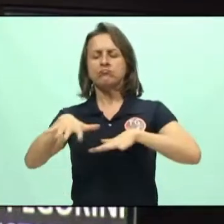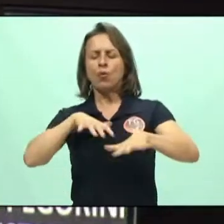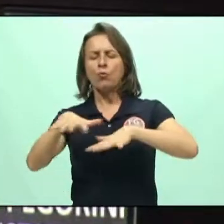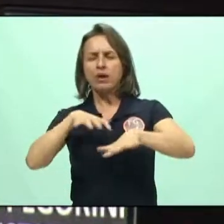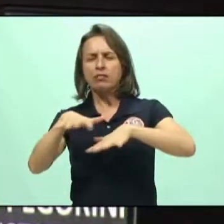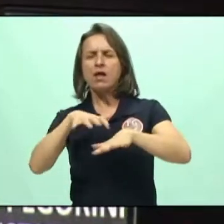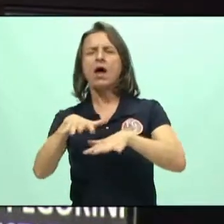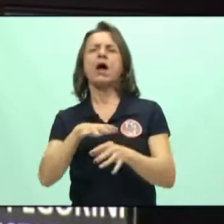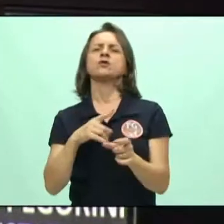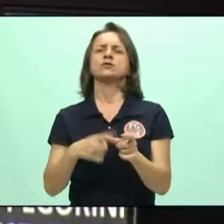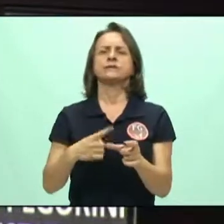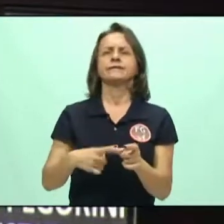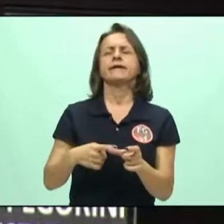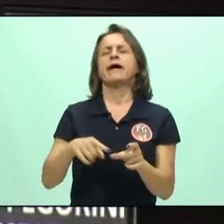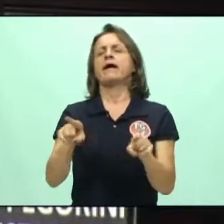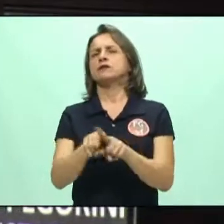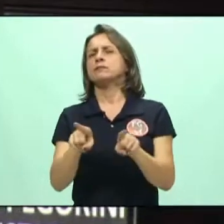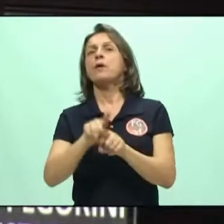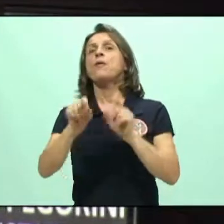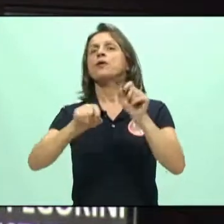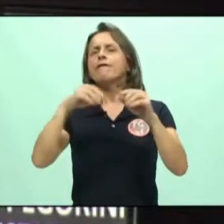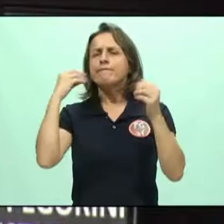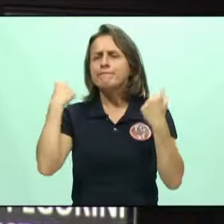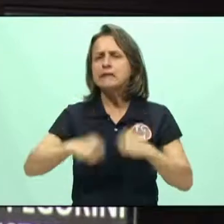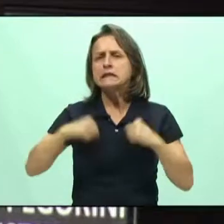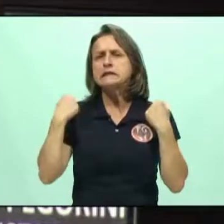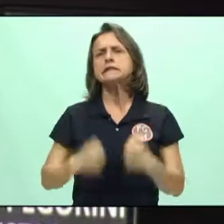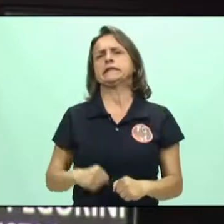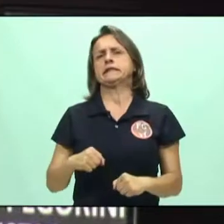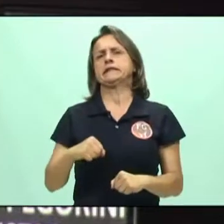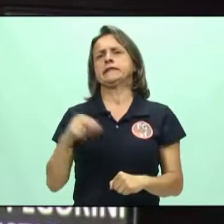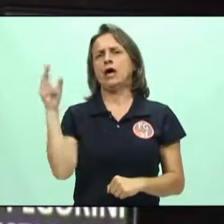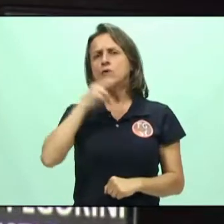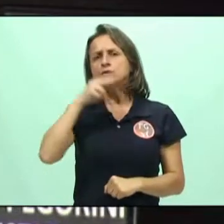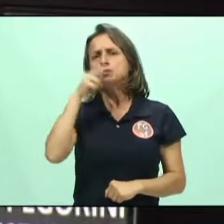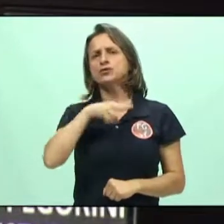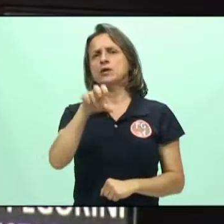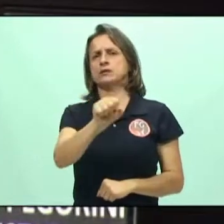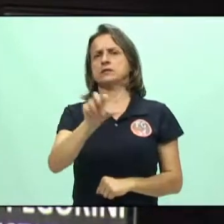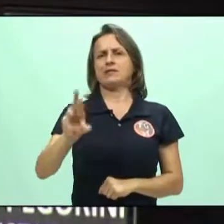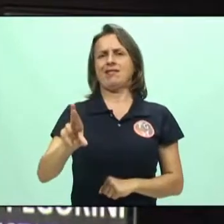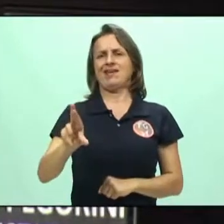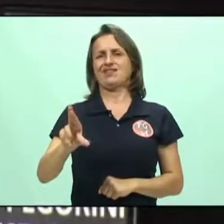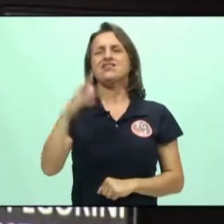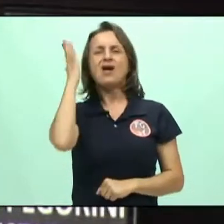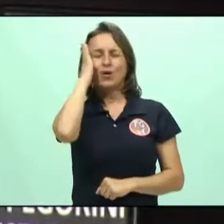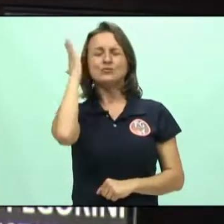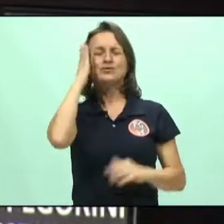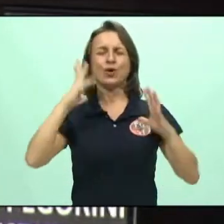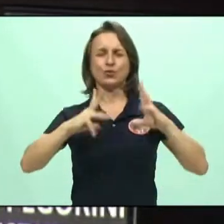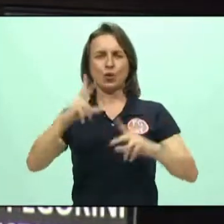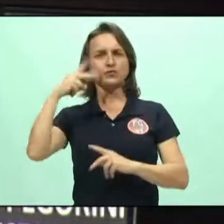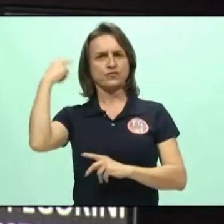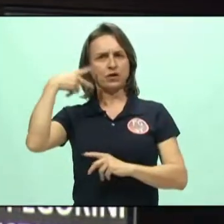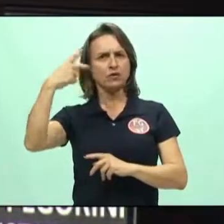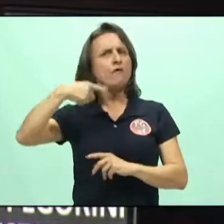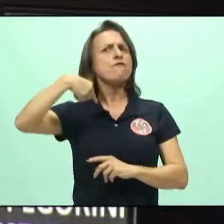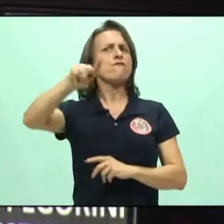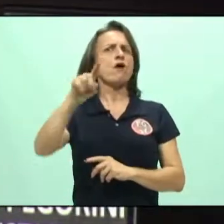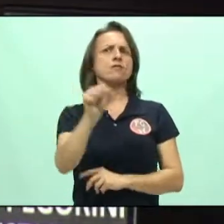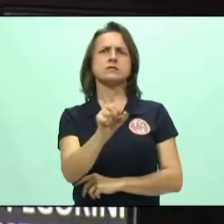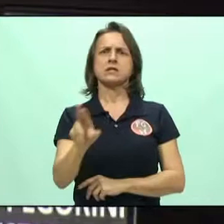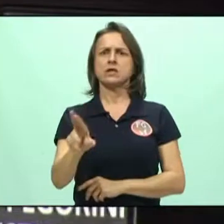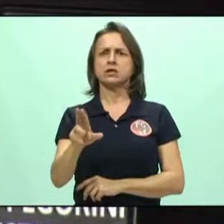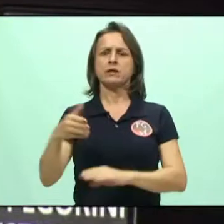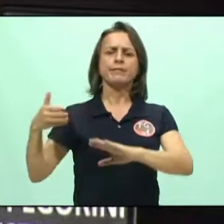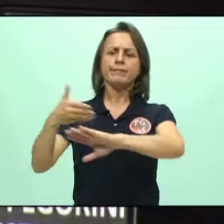a necessidade que tem hoje no Santa Regina tem certeza que todos os seus vereadores que vão para ali que sabe para entrar e sair